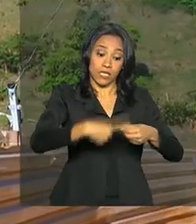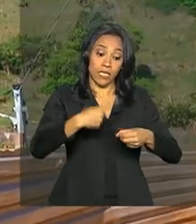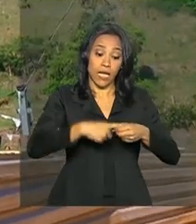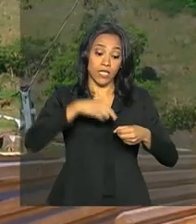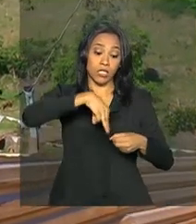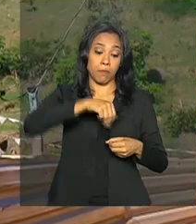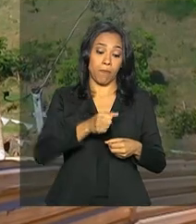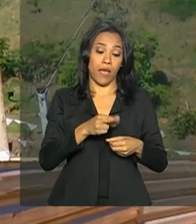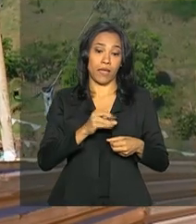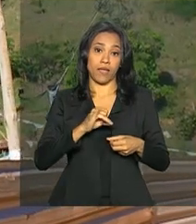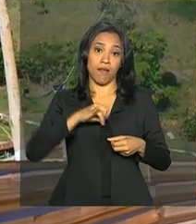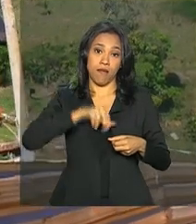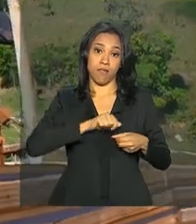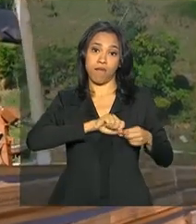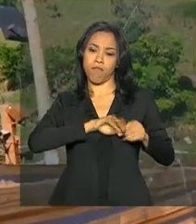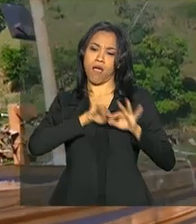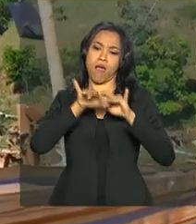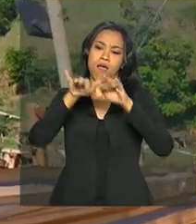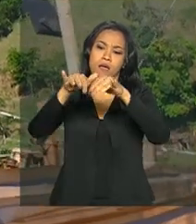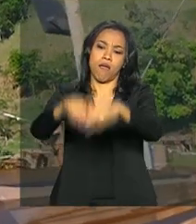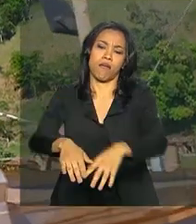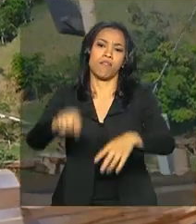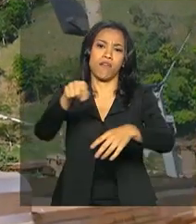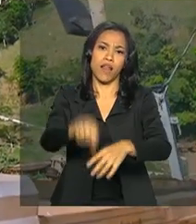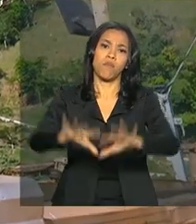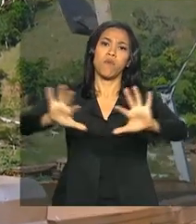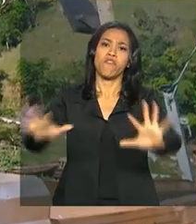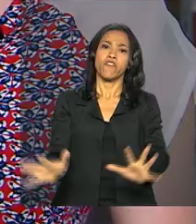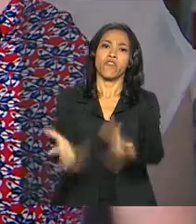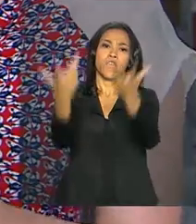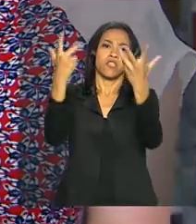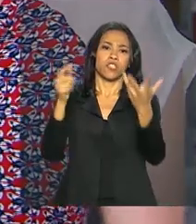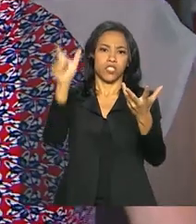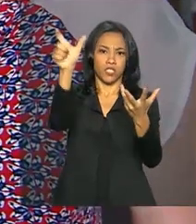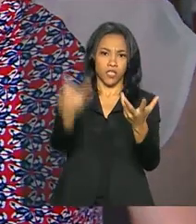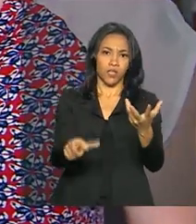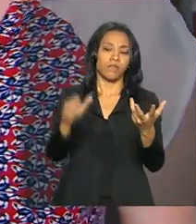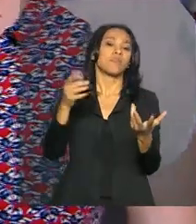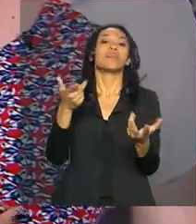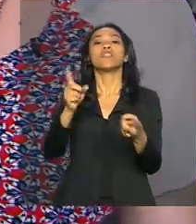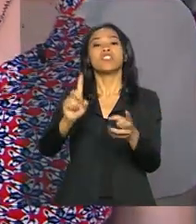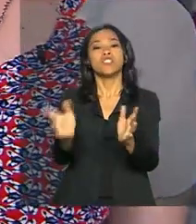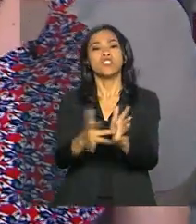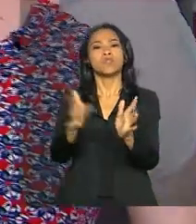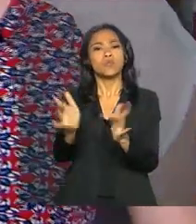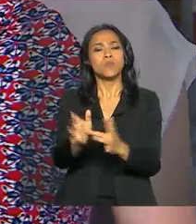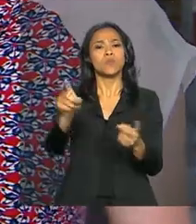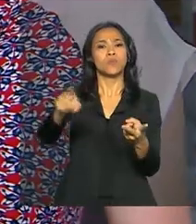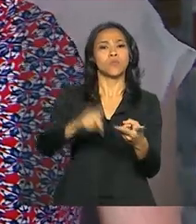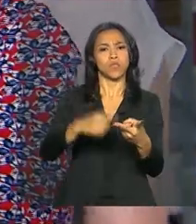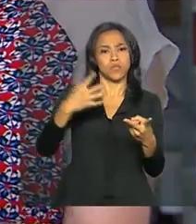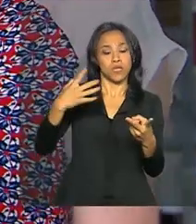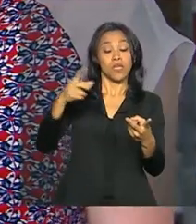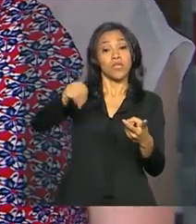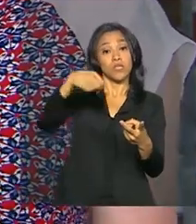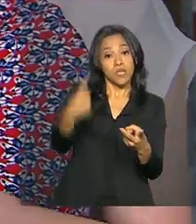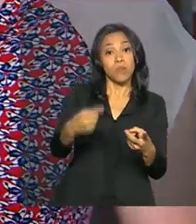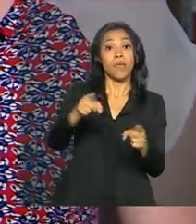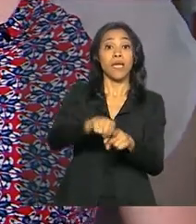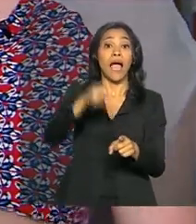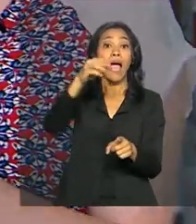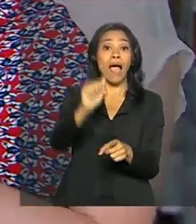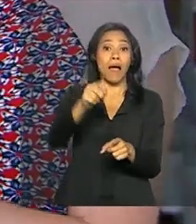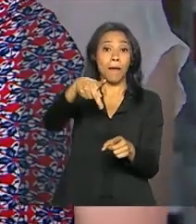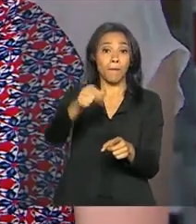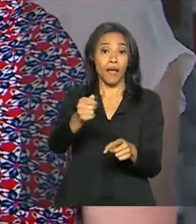Paracatu e celebram lá a festa do padroeiro, que é Santo Antônio, a festa do Menino Jesus, que aconteceu agora em setembro, Nossa Senhora